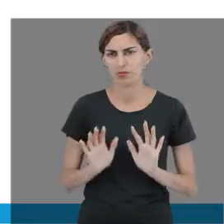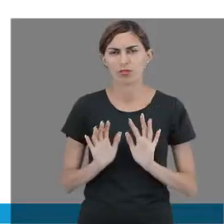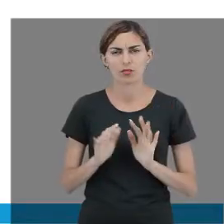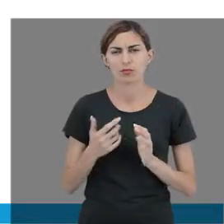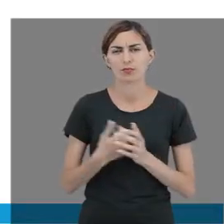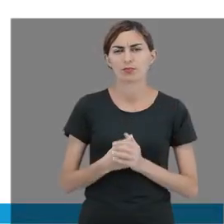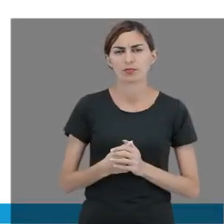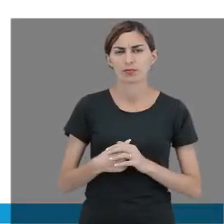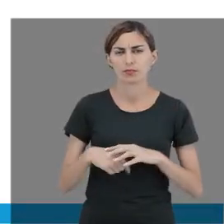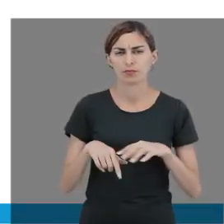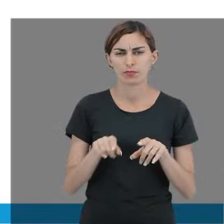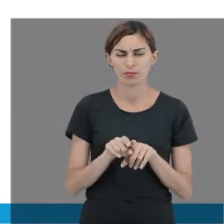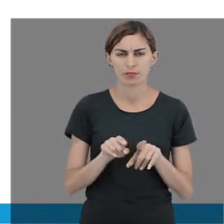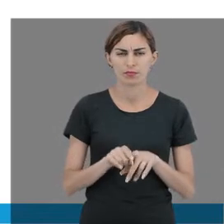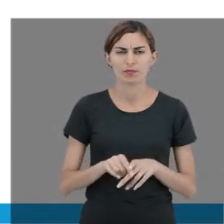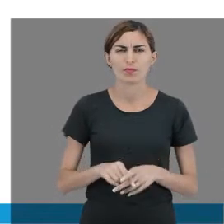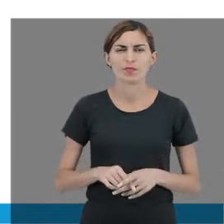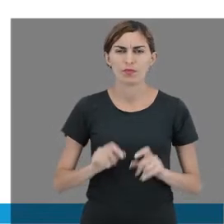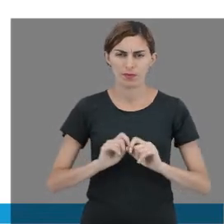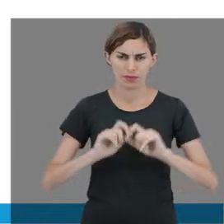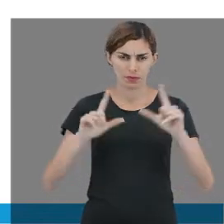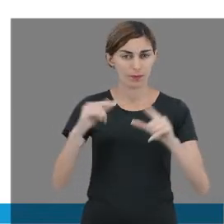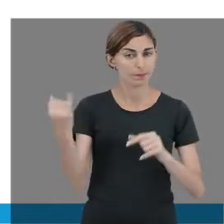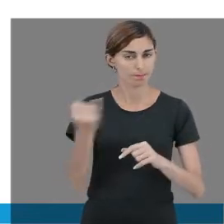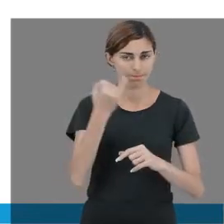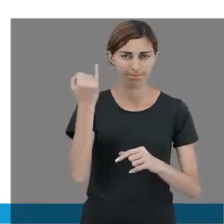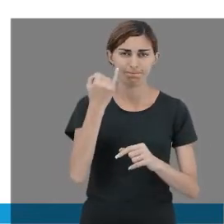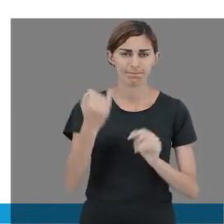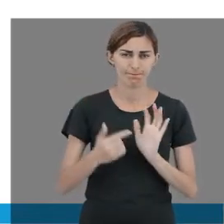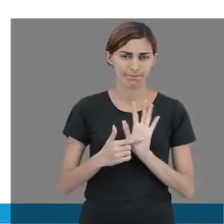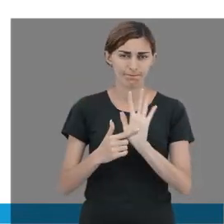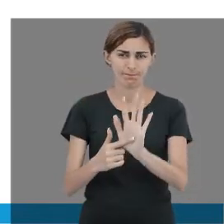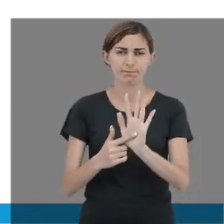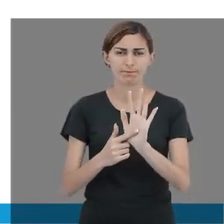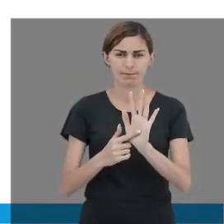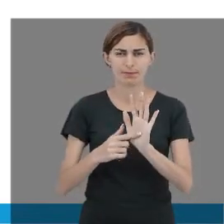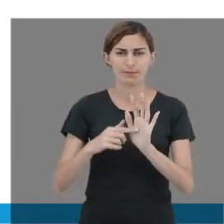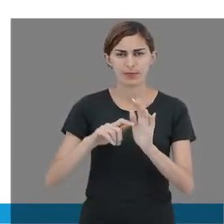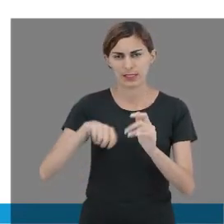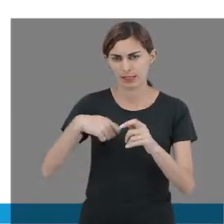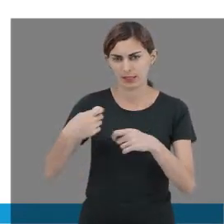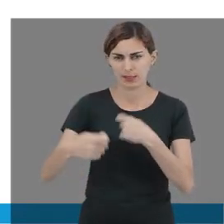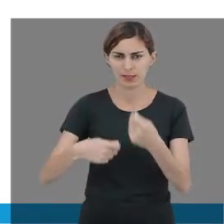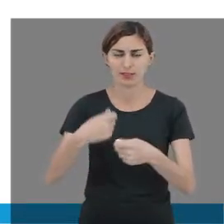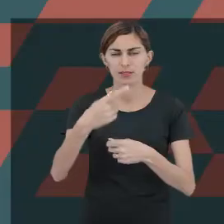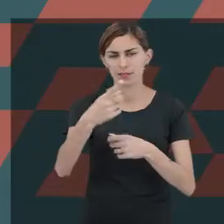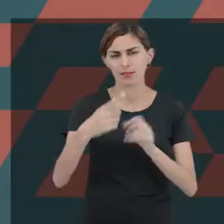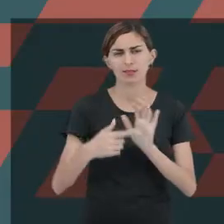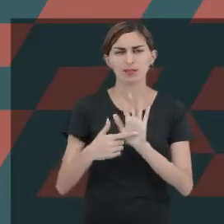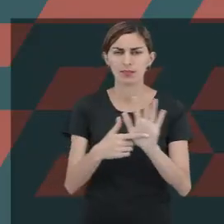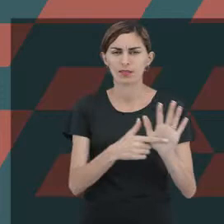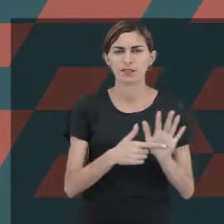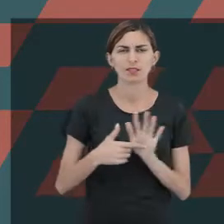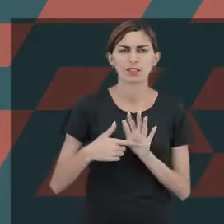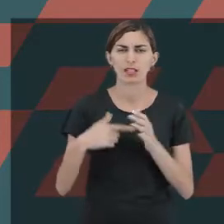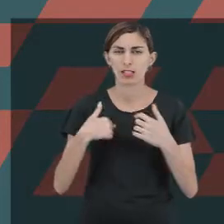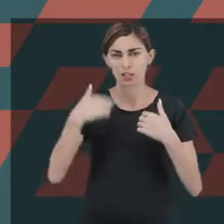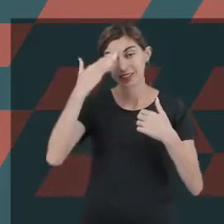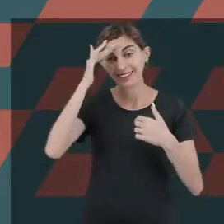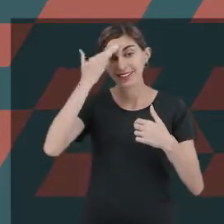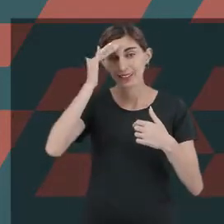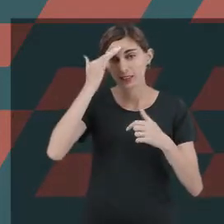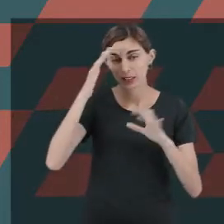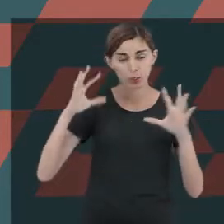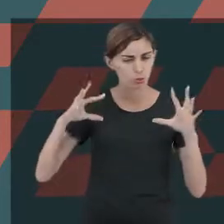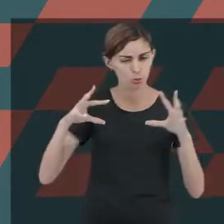nascimento. Isso é importante. O aparecimento de sinais patológicos depende da maturação do sistema nervoso central. Então, para a gente entender realmente todo o